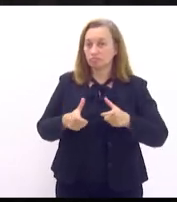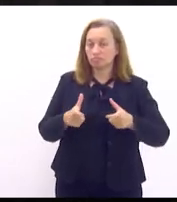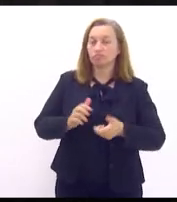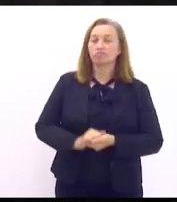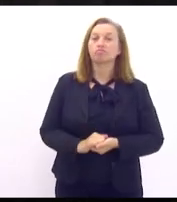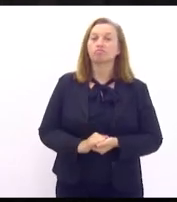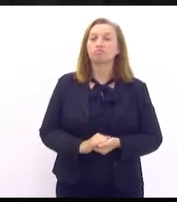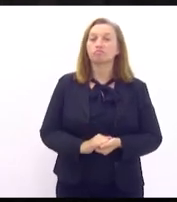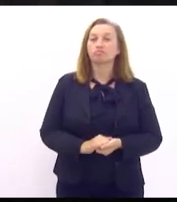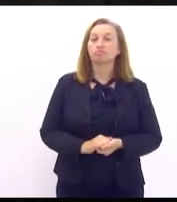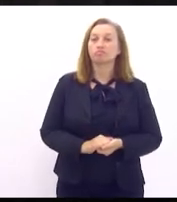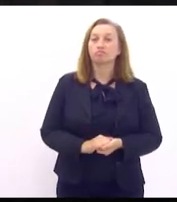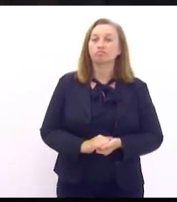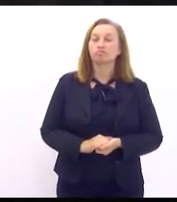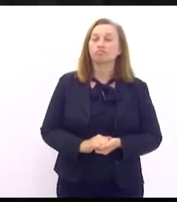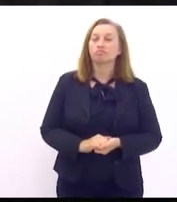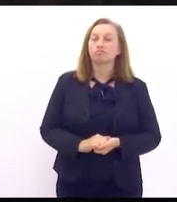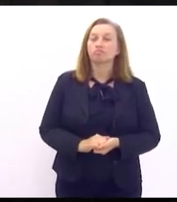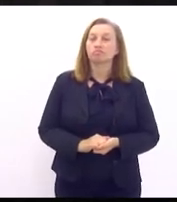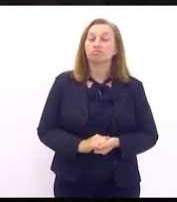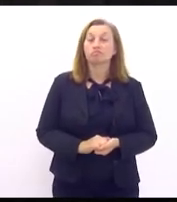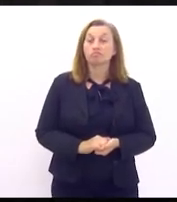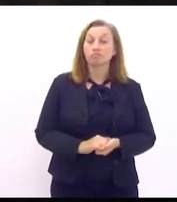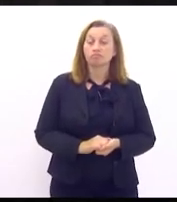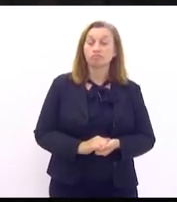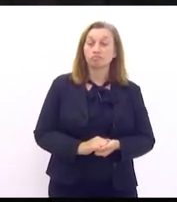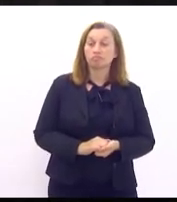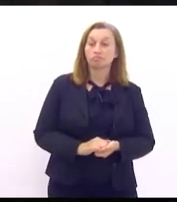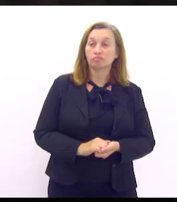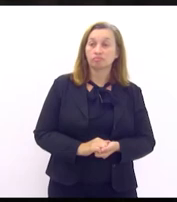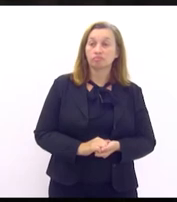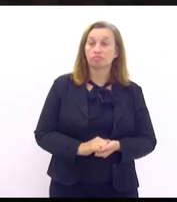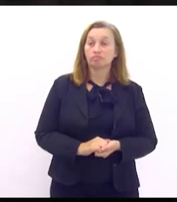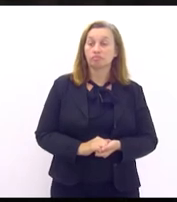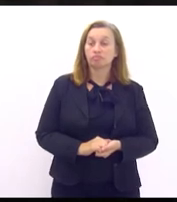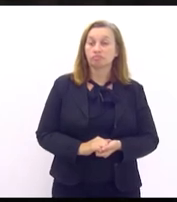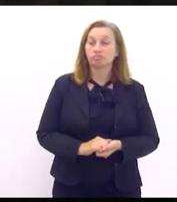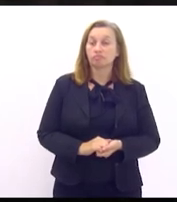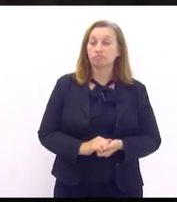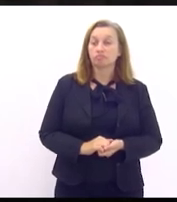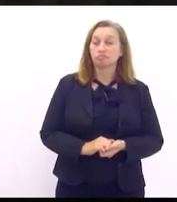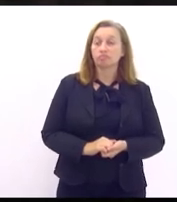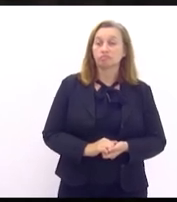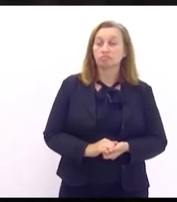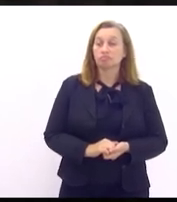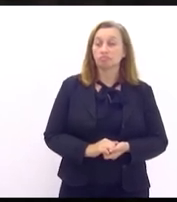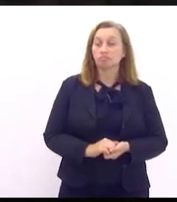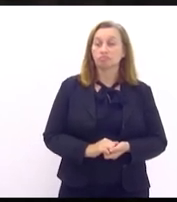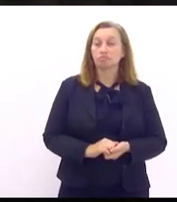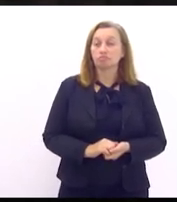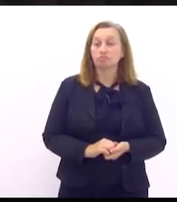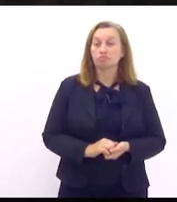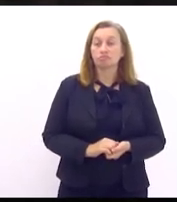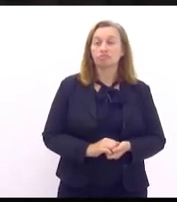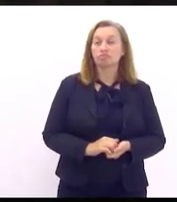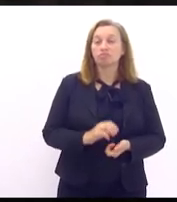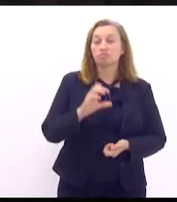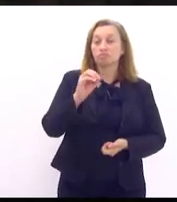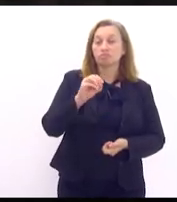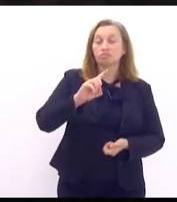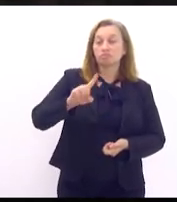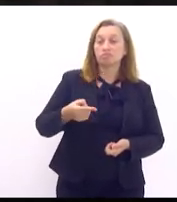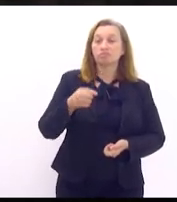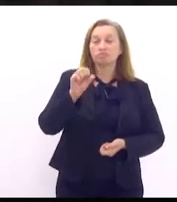ele vai aumentar, ou melhor, de um ano para o outro, teve um mísero